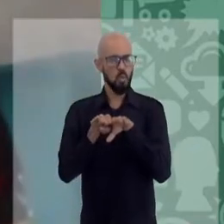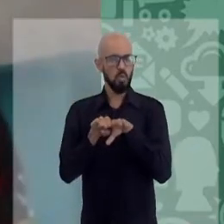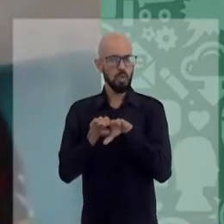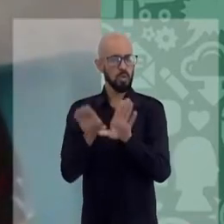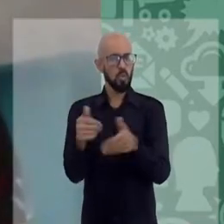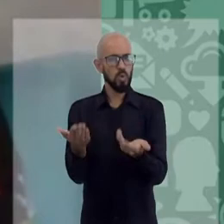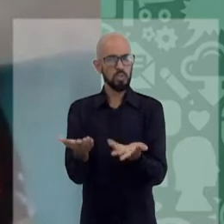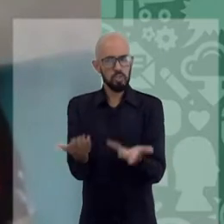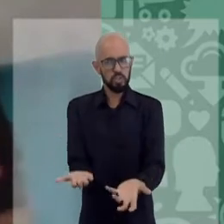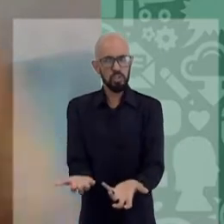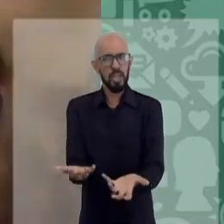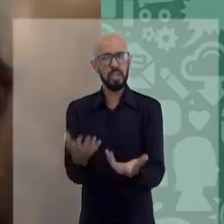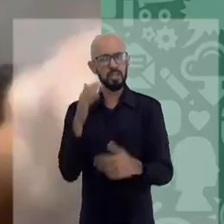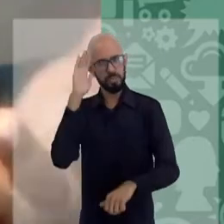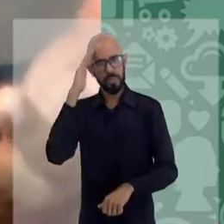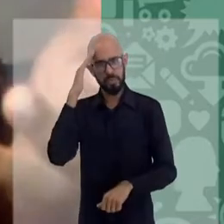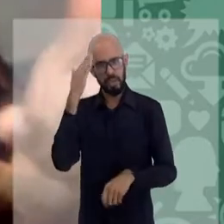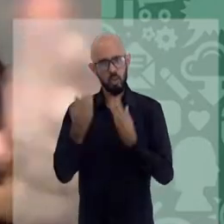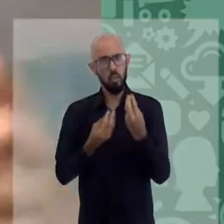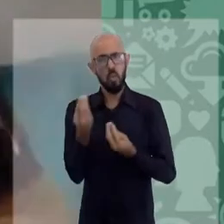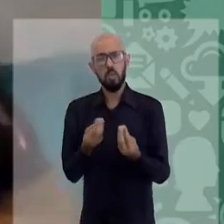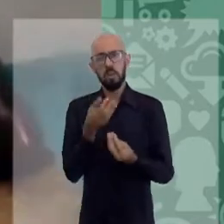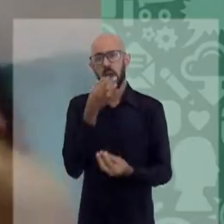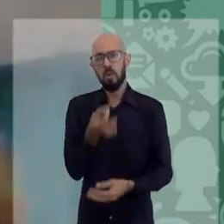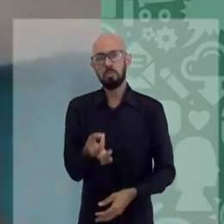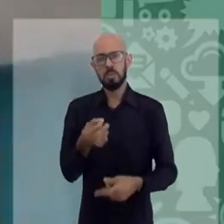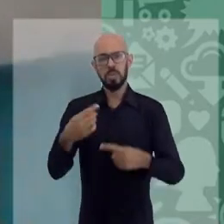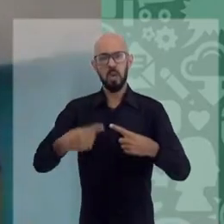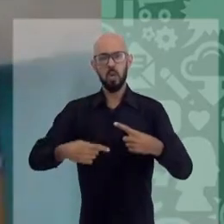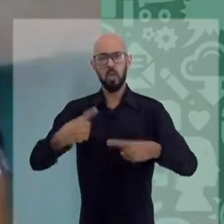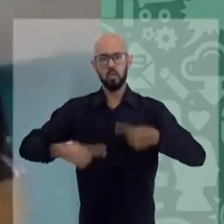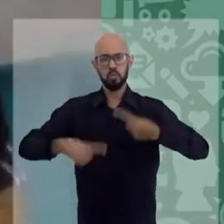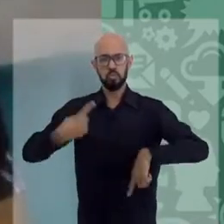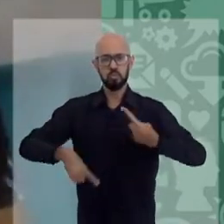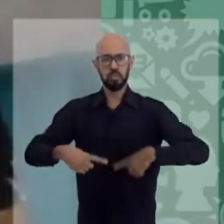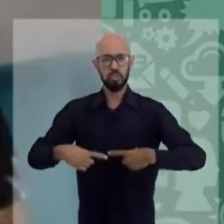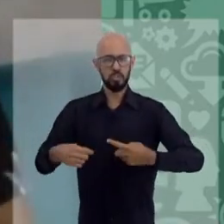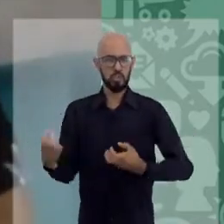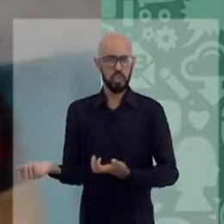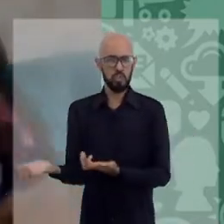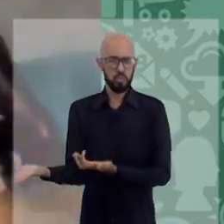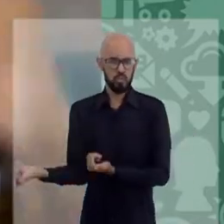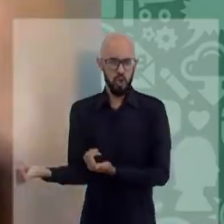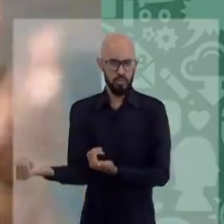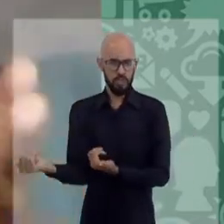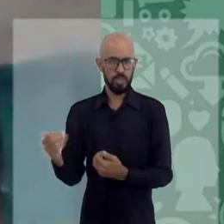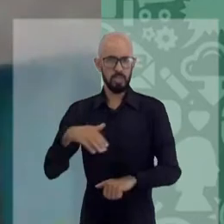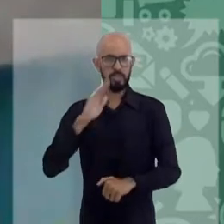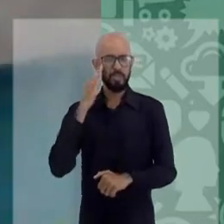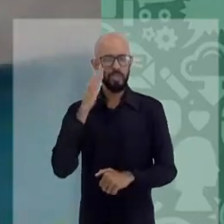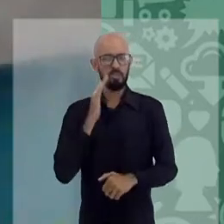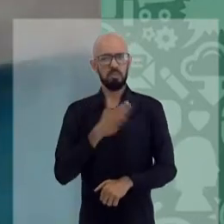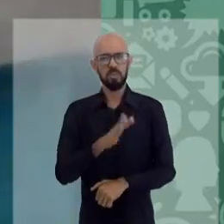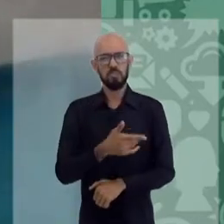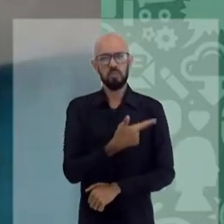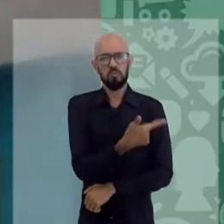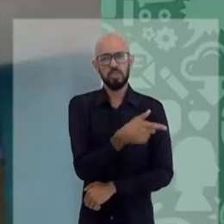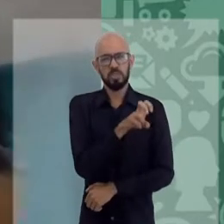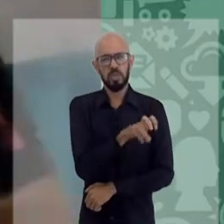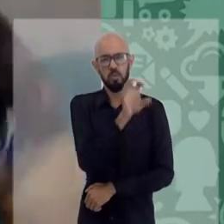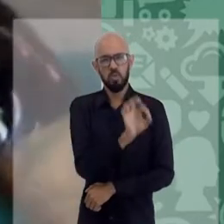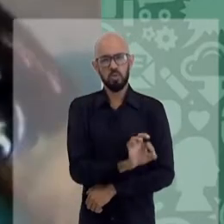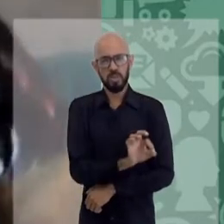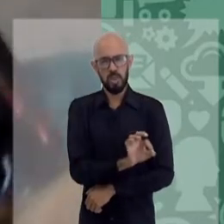A gente queria entender como eles se posicionam politicamente, né? Como eles estão colocados hoje no debate político, entendendo que um quarto